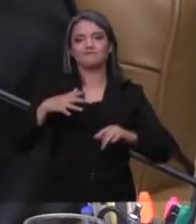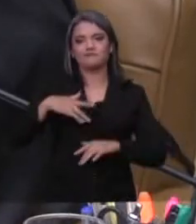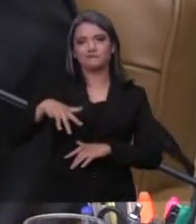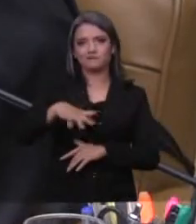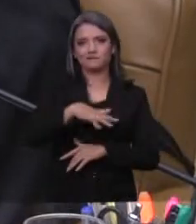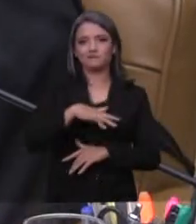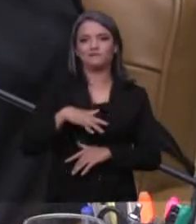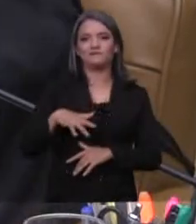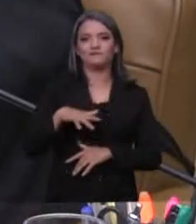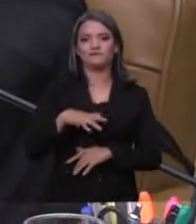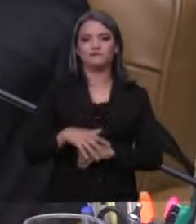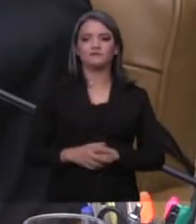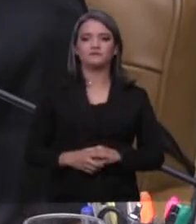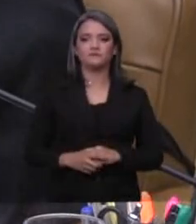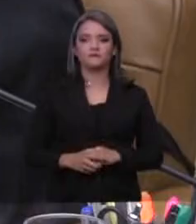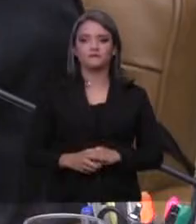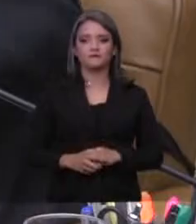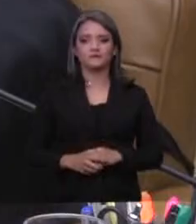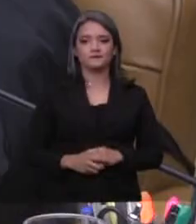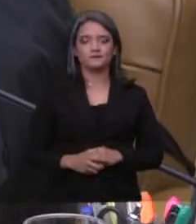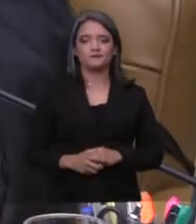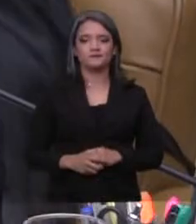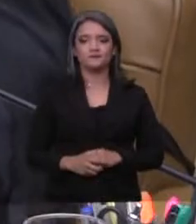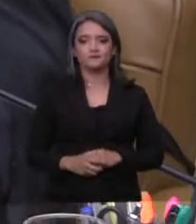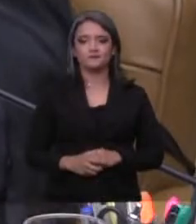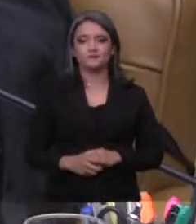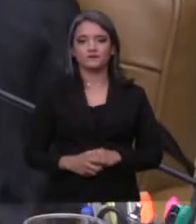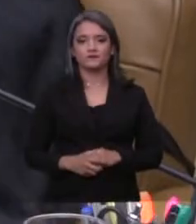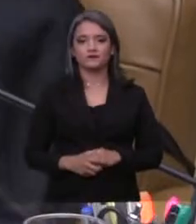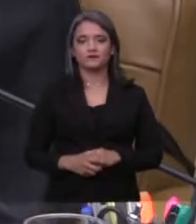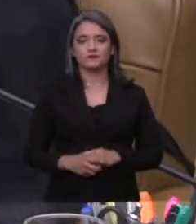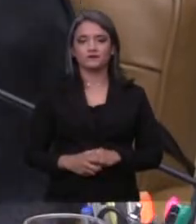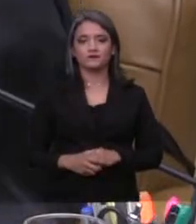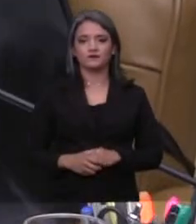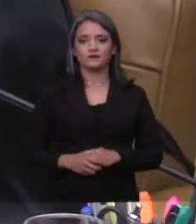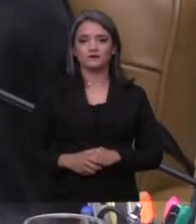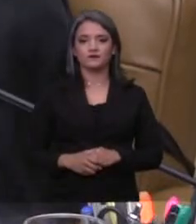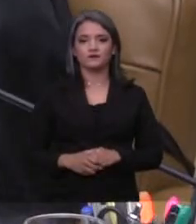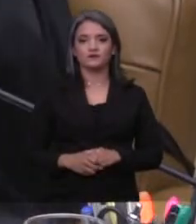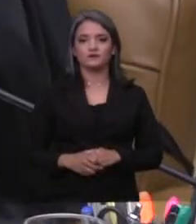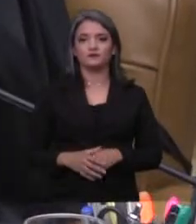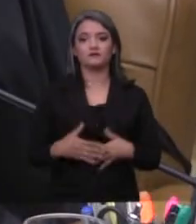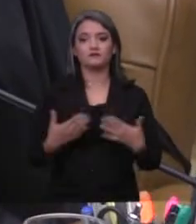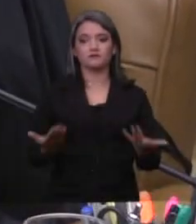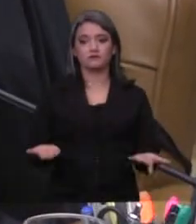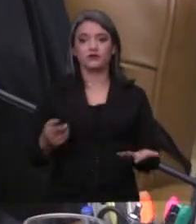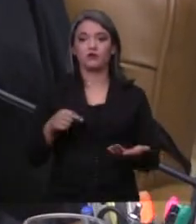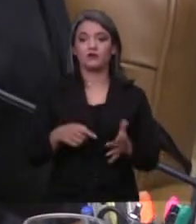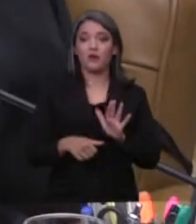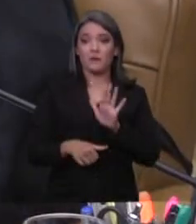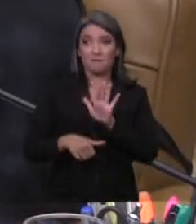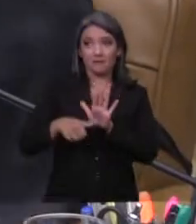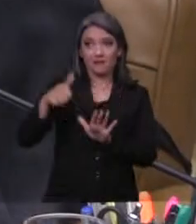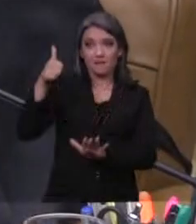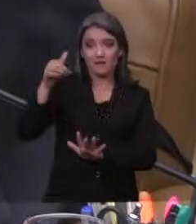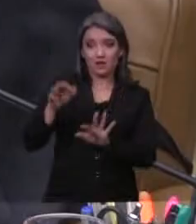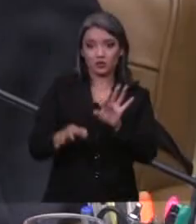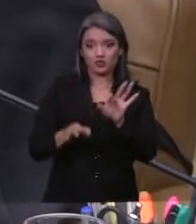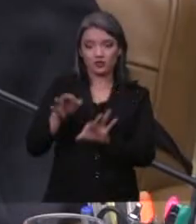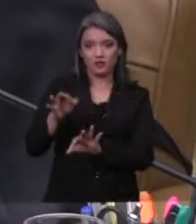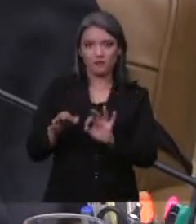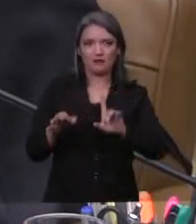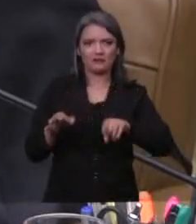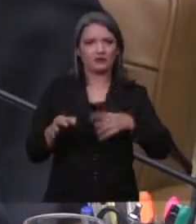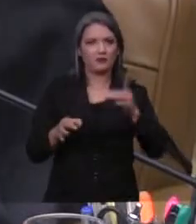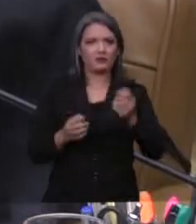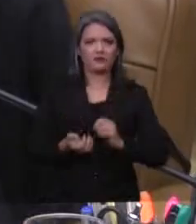amplo. E dentro dessa linha, como esse é o primeiro julgamento de uma série de casos,